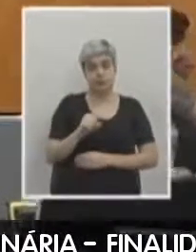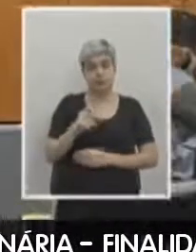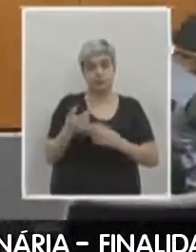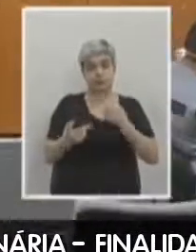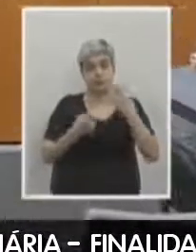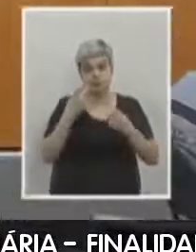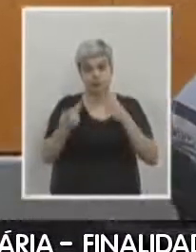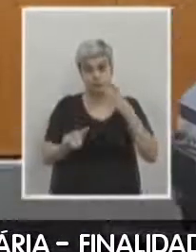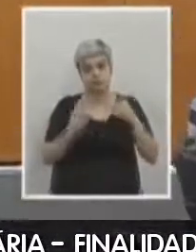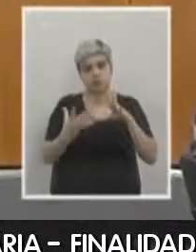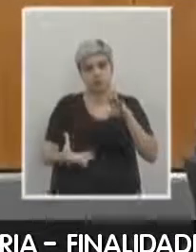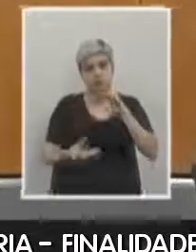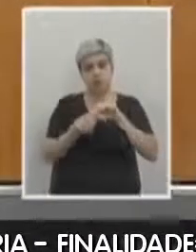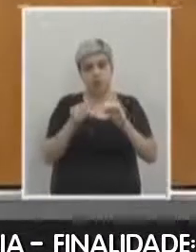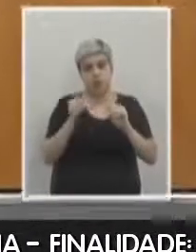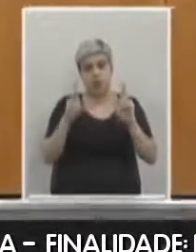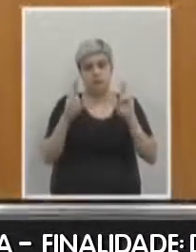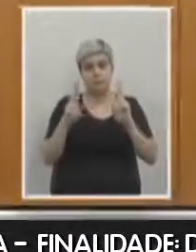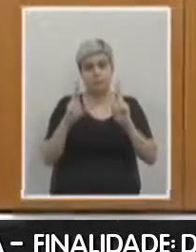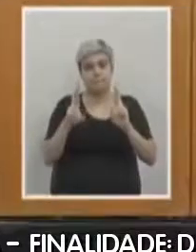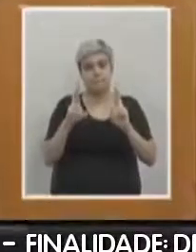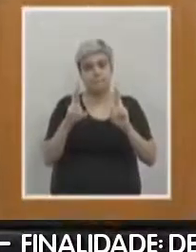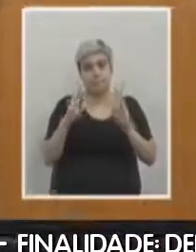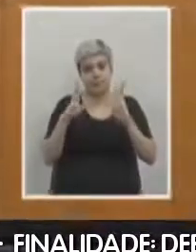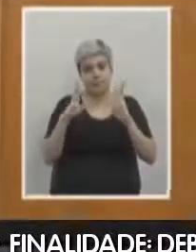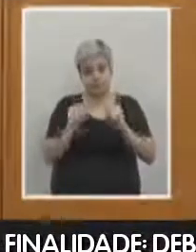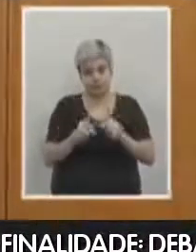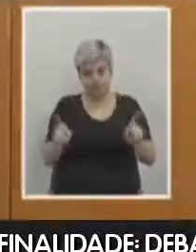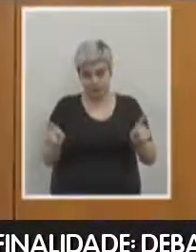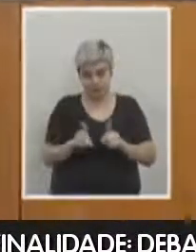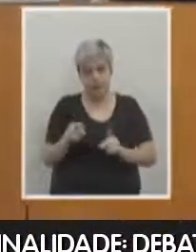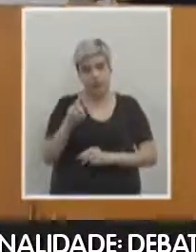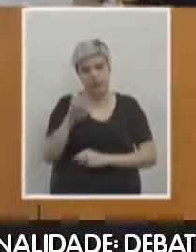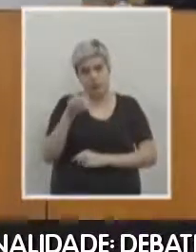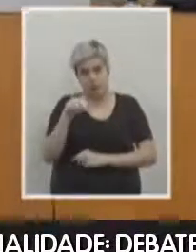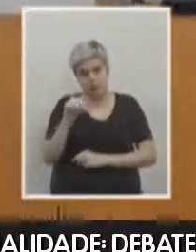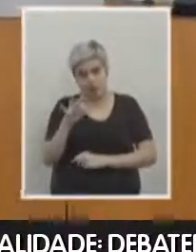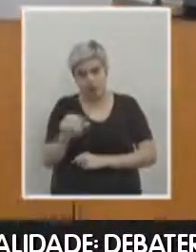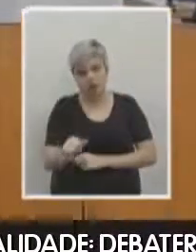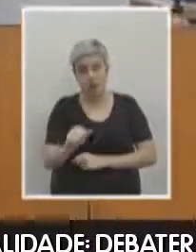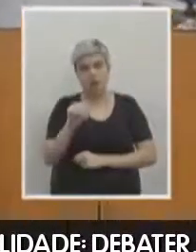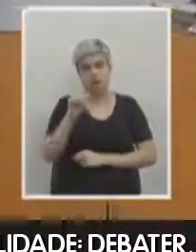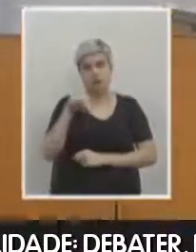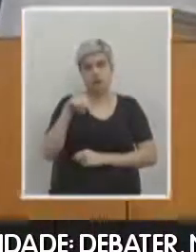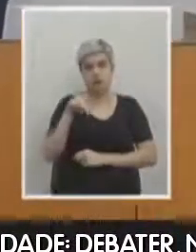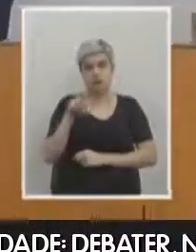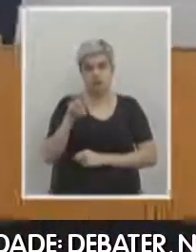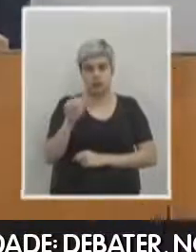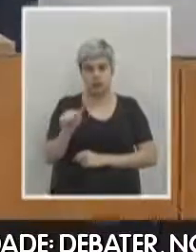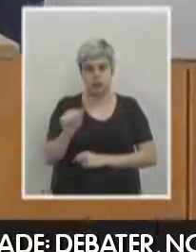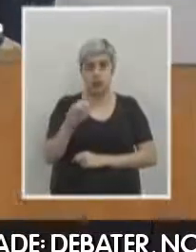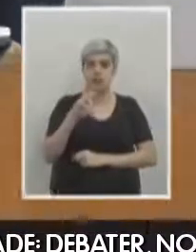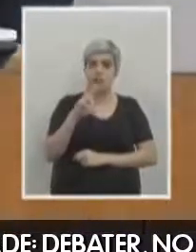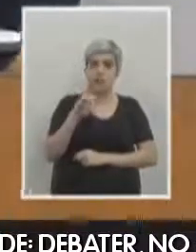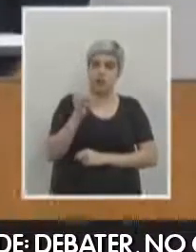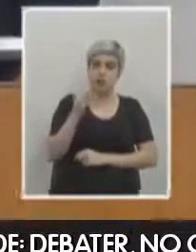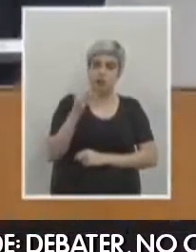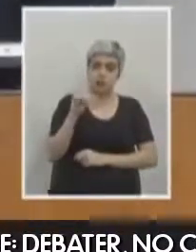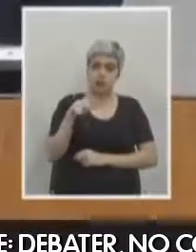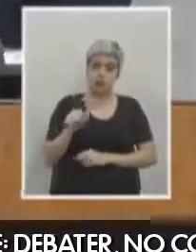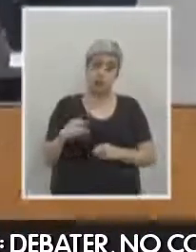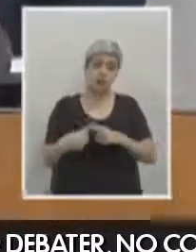que representará todas as participantes, a Renata, a Andréia e a Cristina. Devido ao tempo, não temos condições de